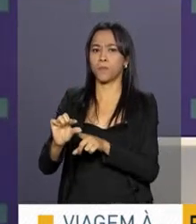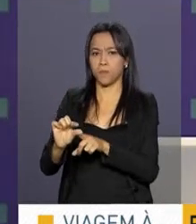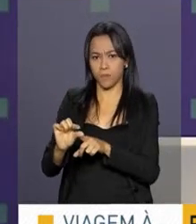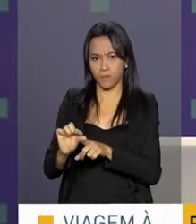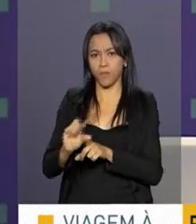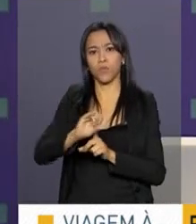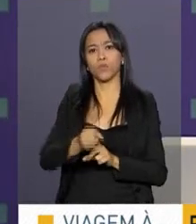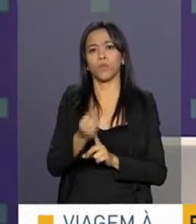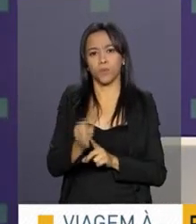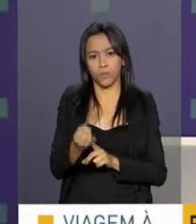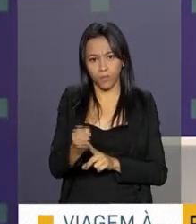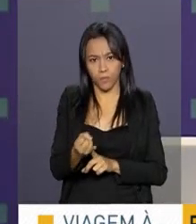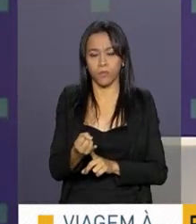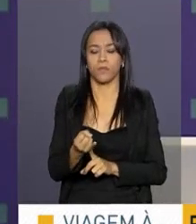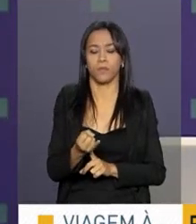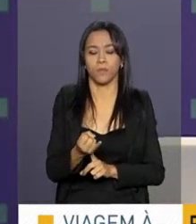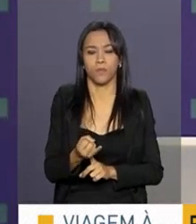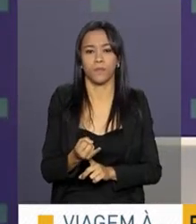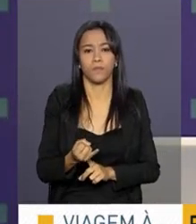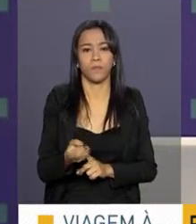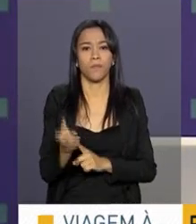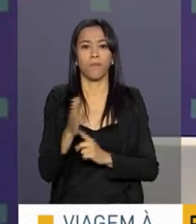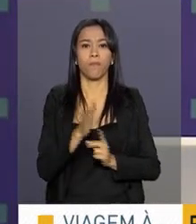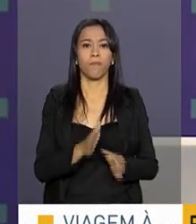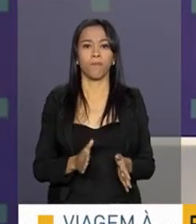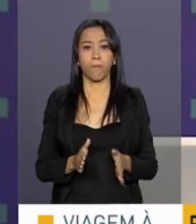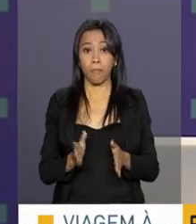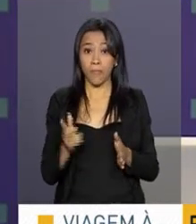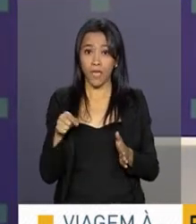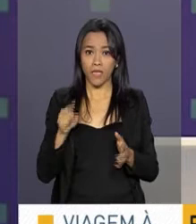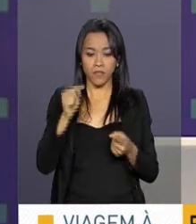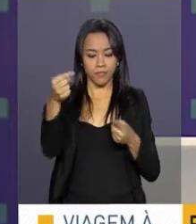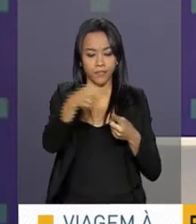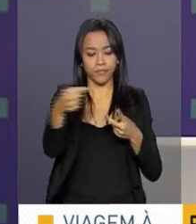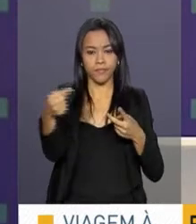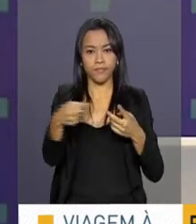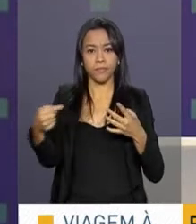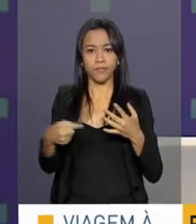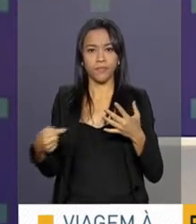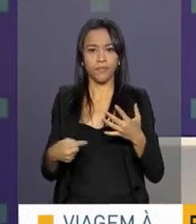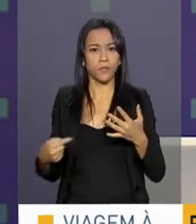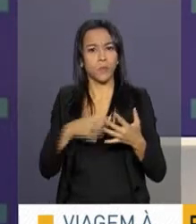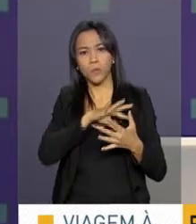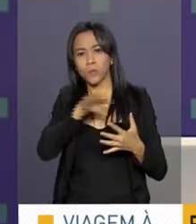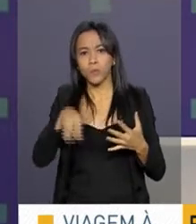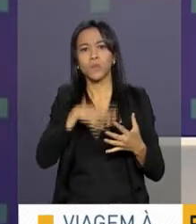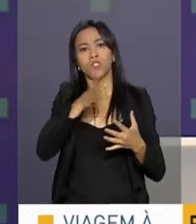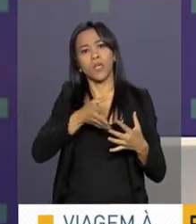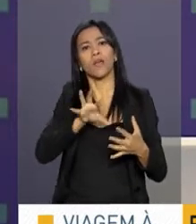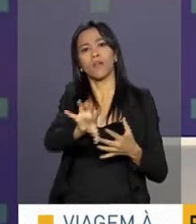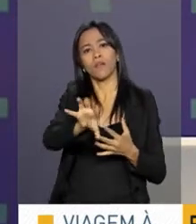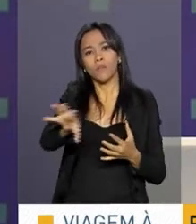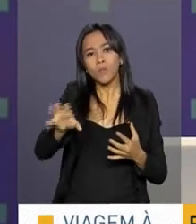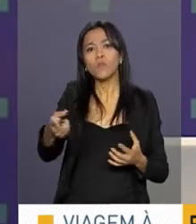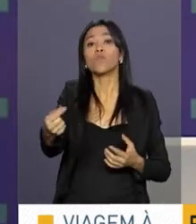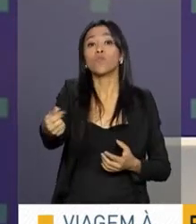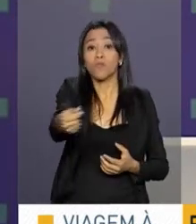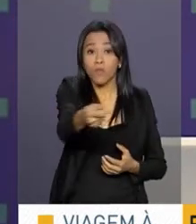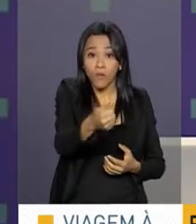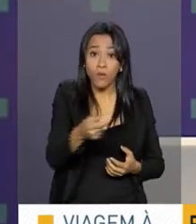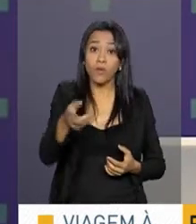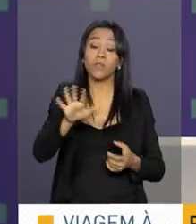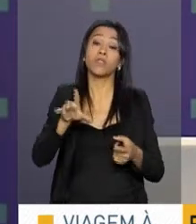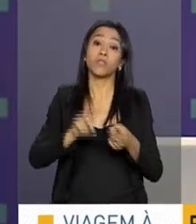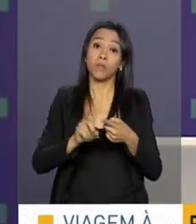da taxa de juros básica no país. Esse conjunto já se refletiu naturalmente nos preços no mercado de